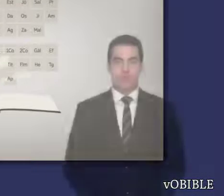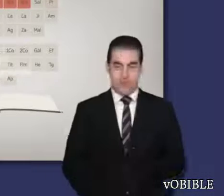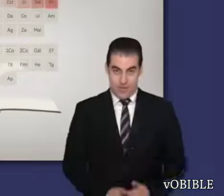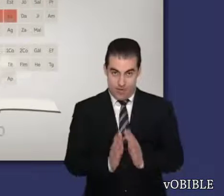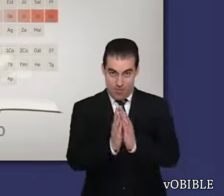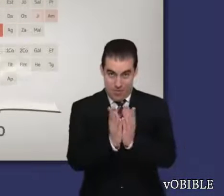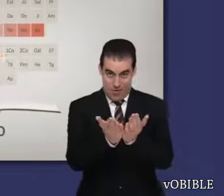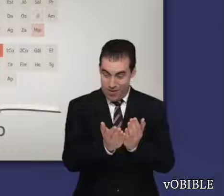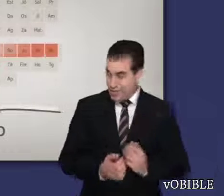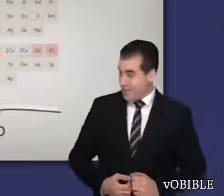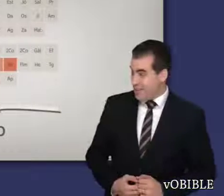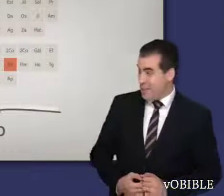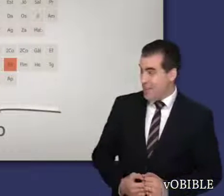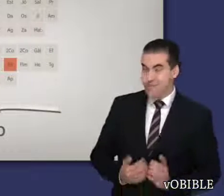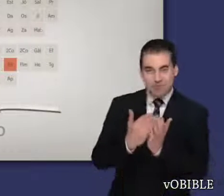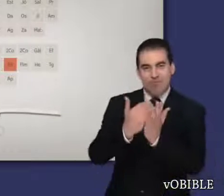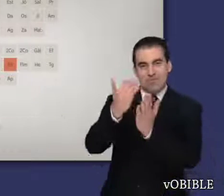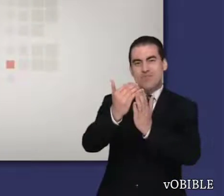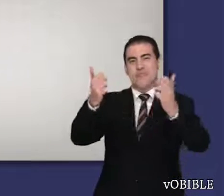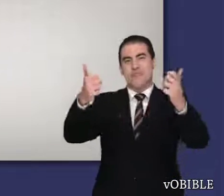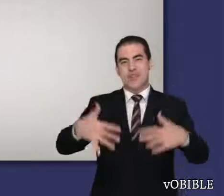Uma introdução a Tito.